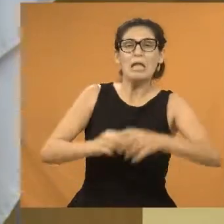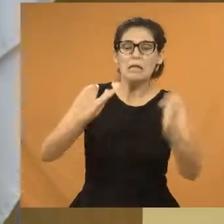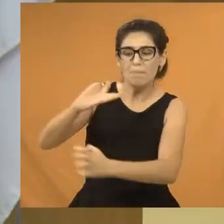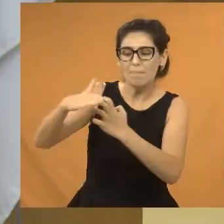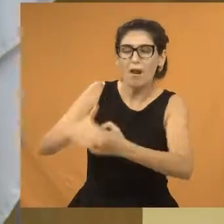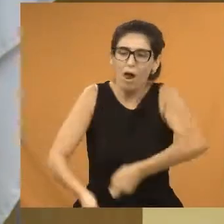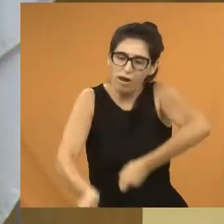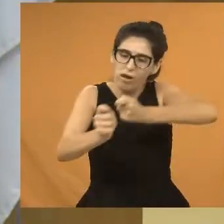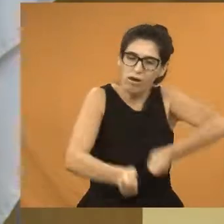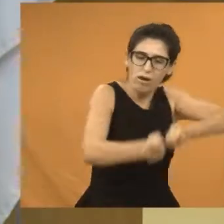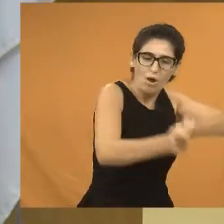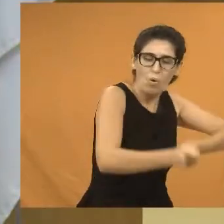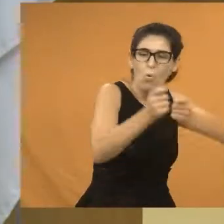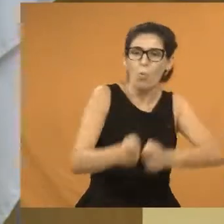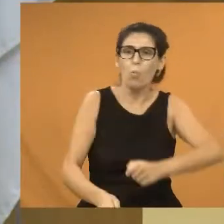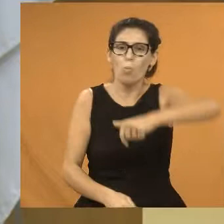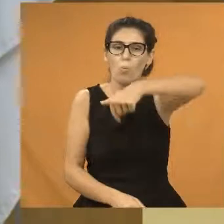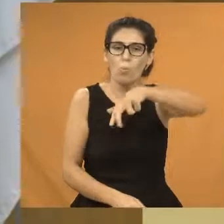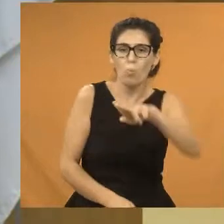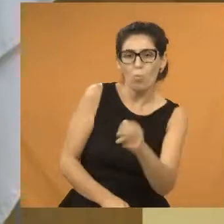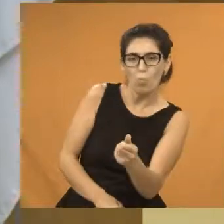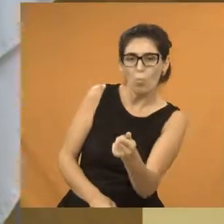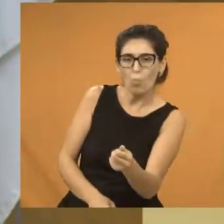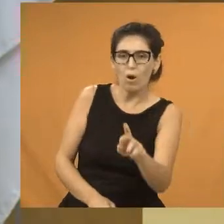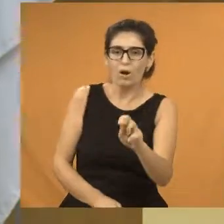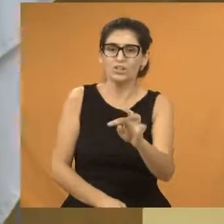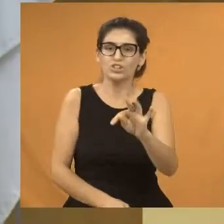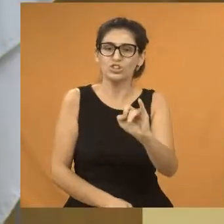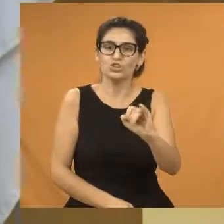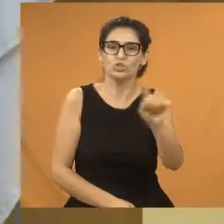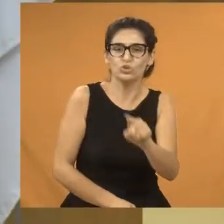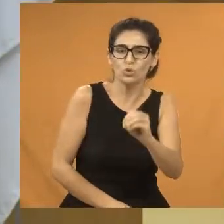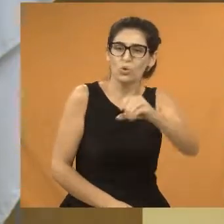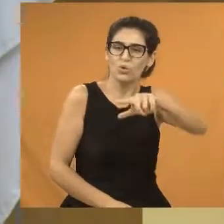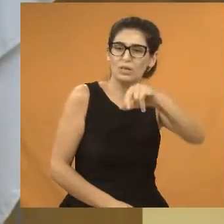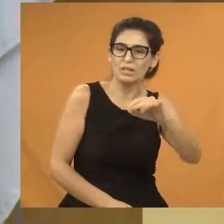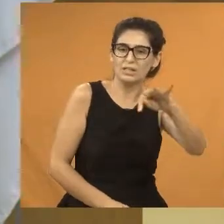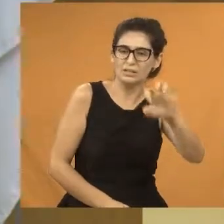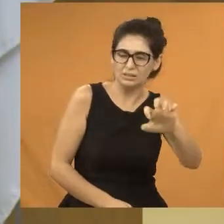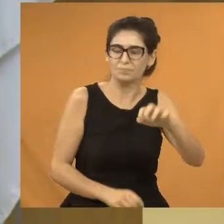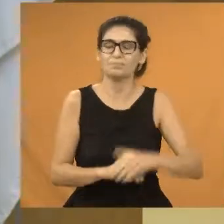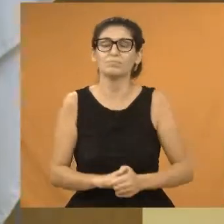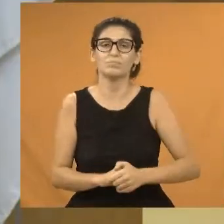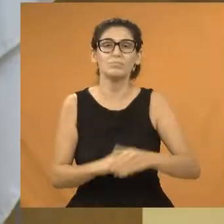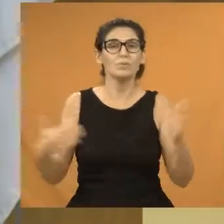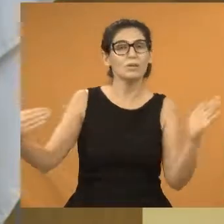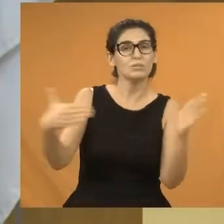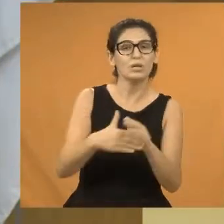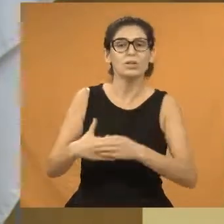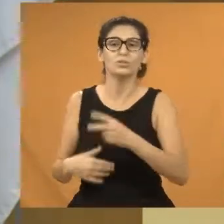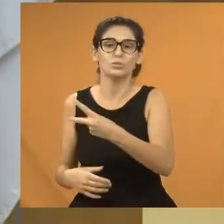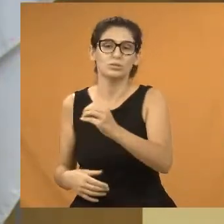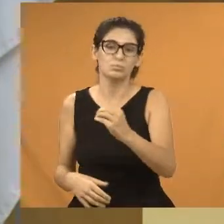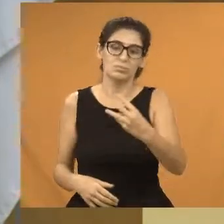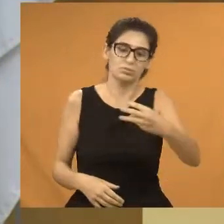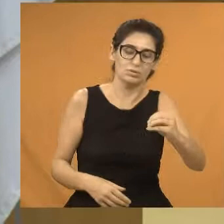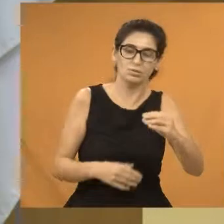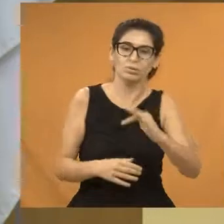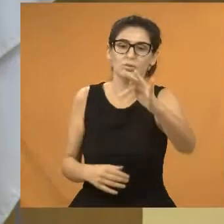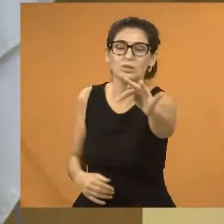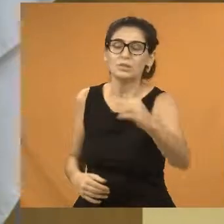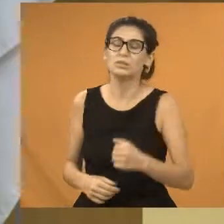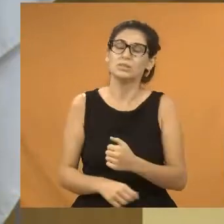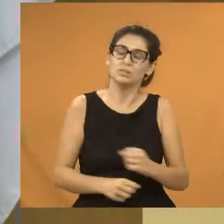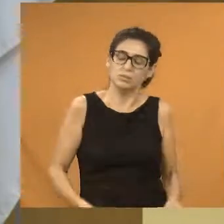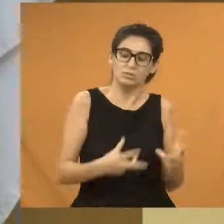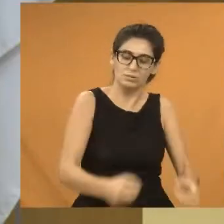Jacareí, na região do Pagador de Andrade, um investimento até 2030 de 150 milhões de